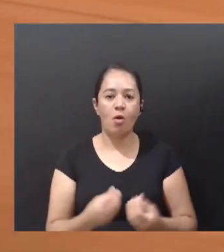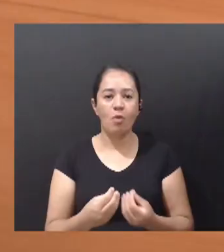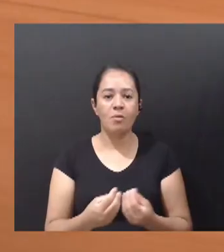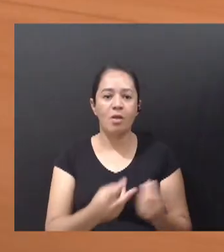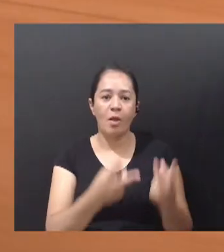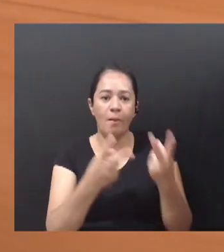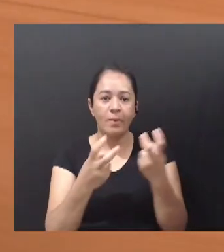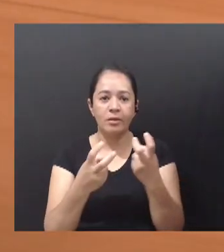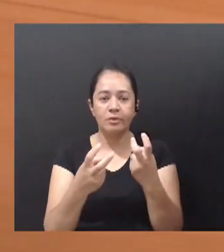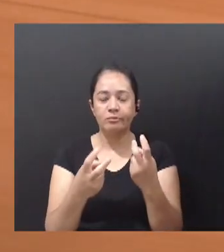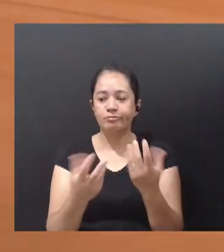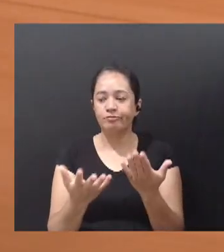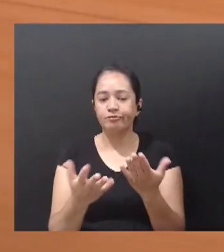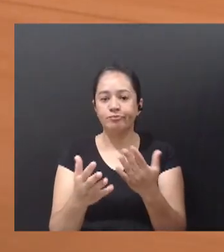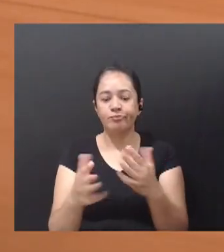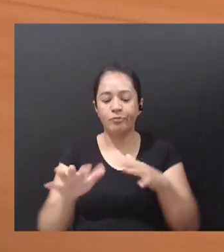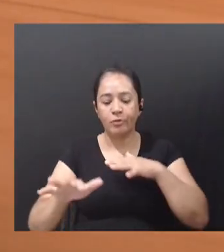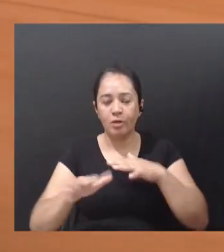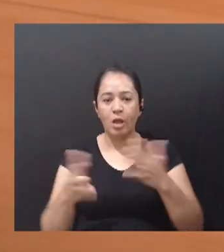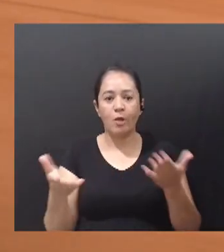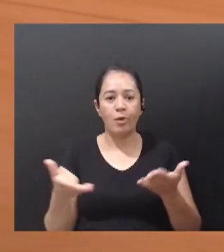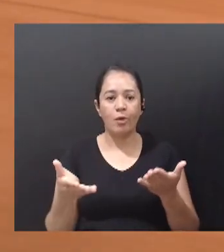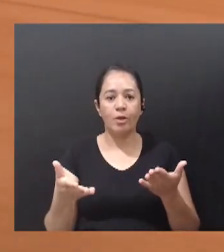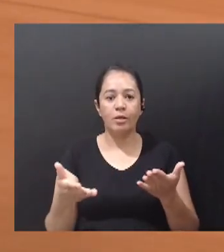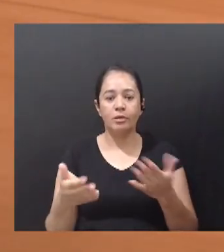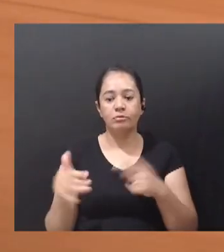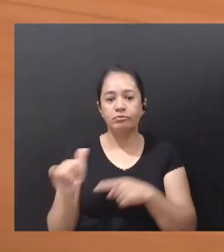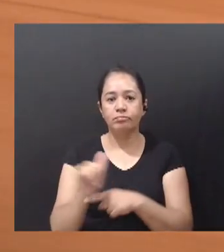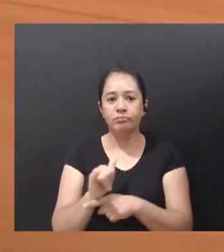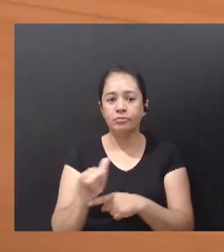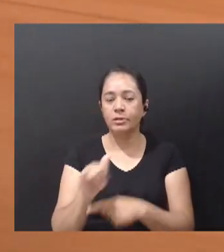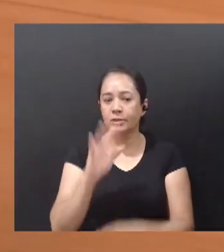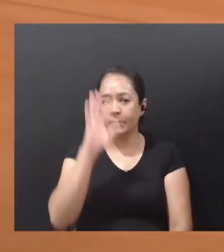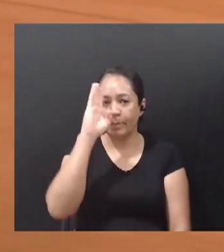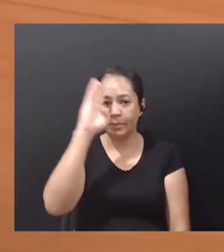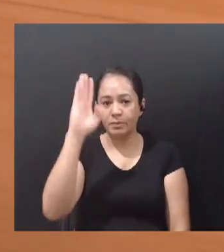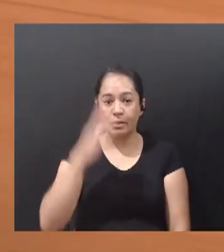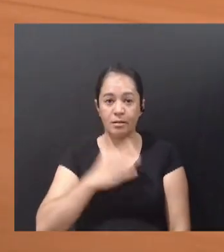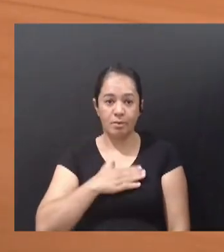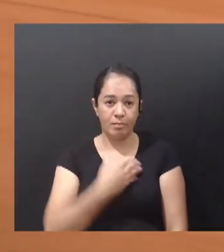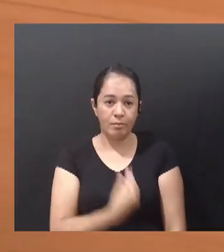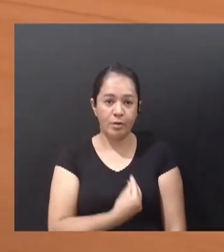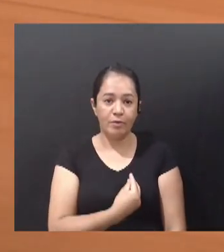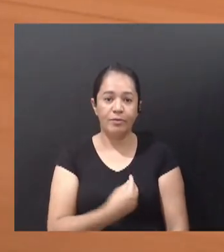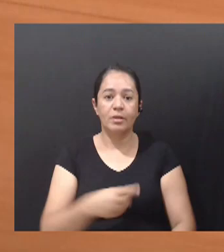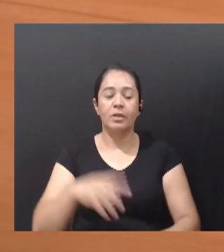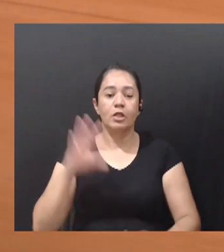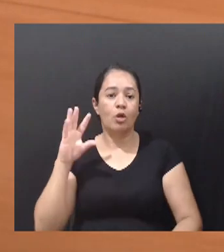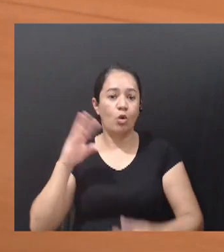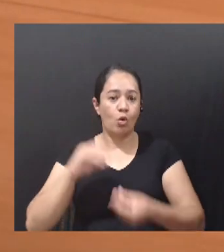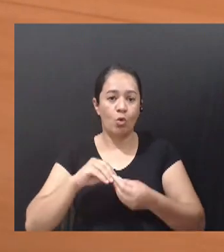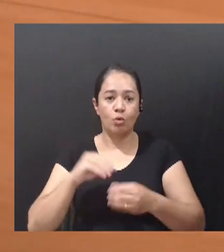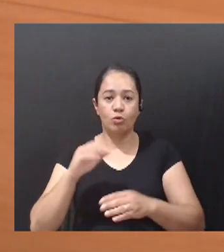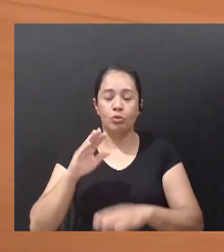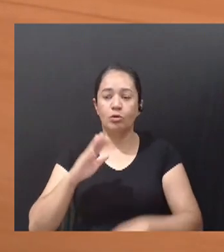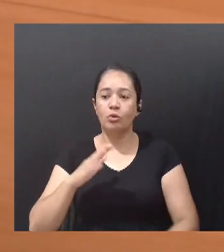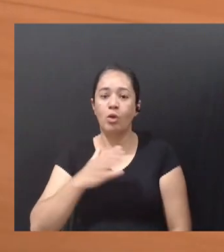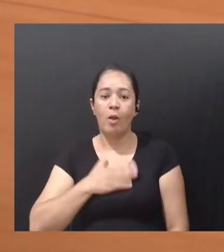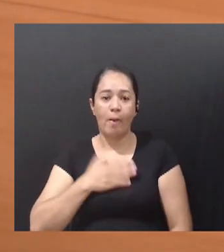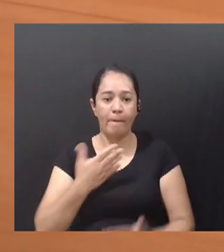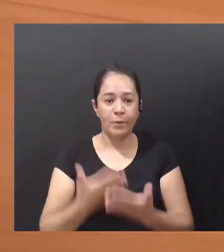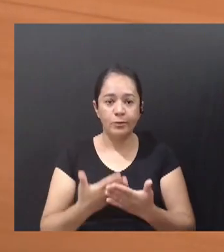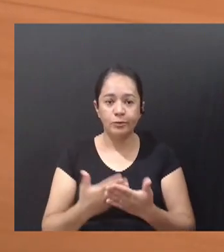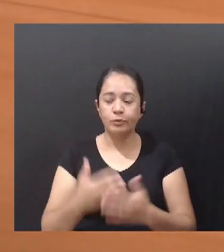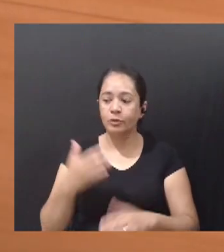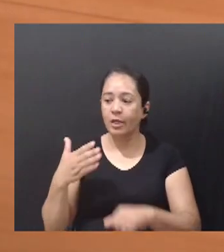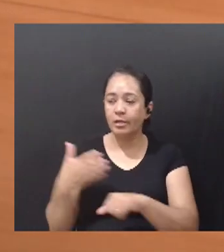ele tá sendo uma das ferramentas principais para mim concluir meus estudos, para mim acessar uma universidade. É uma coisa que, tipo, o